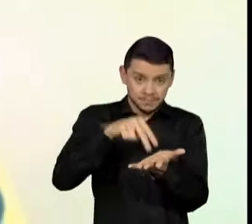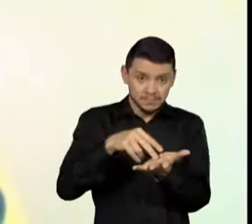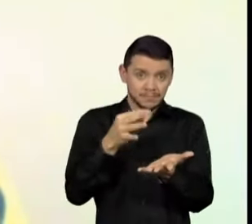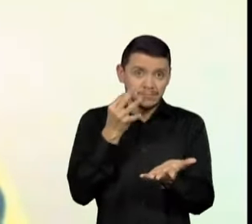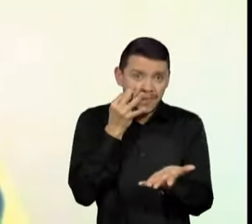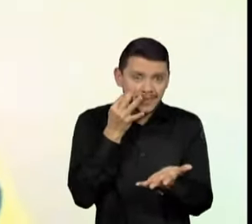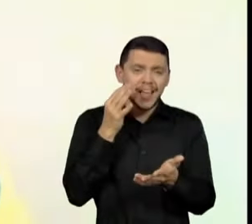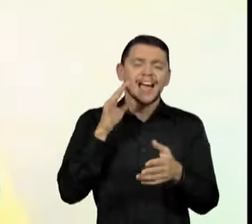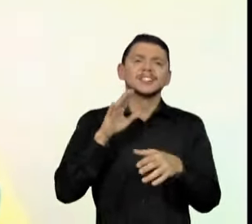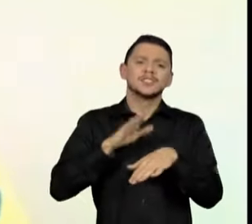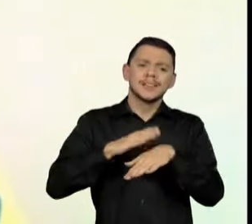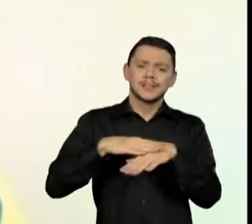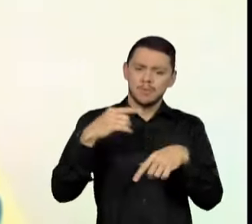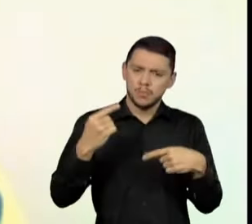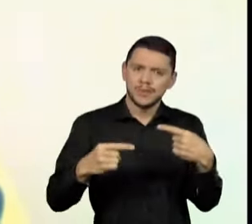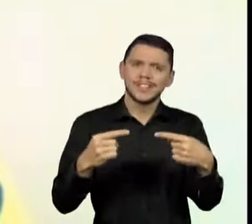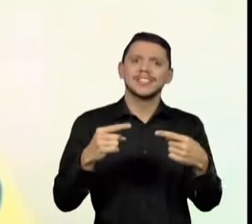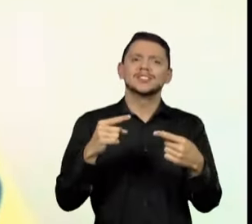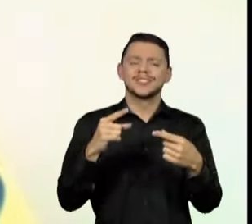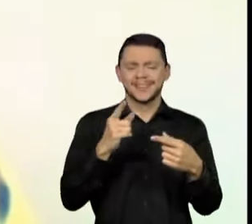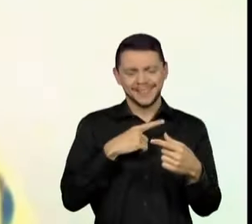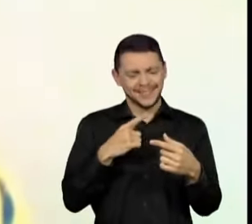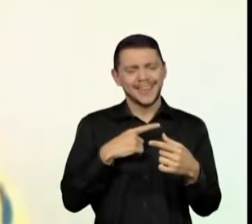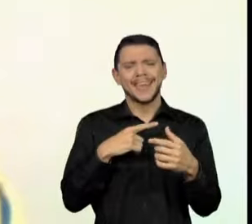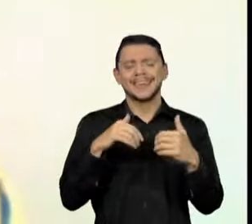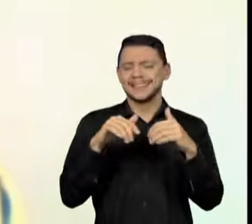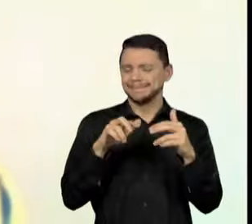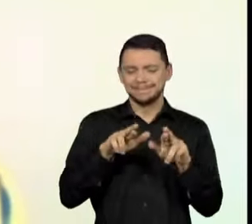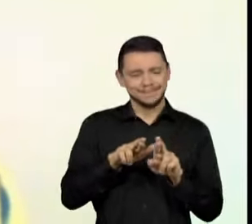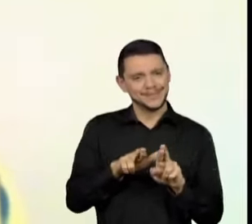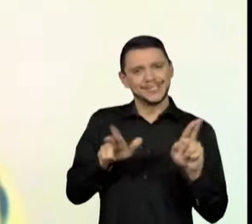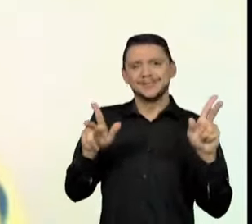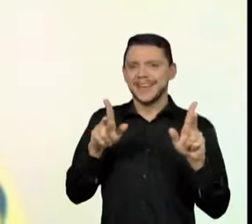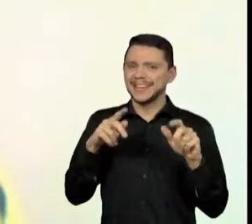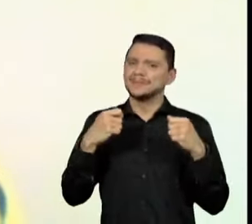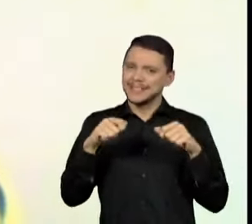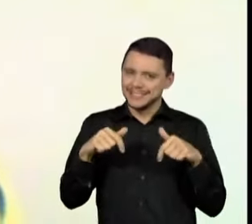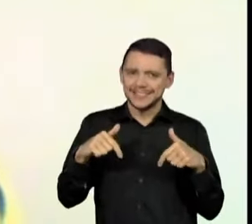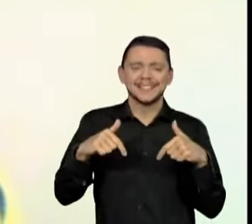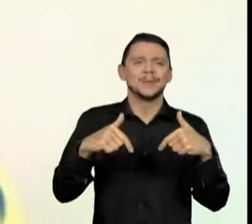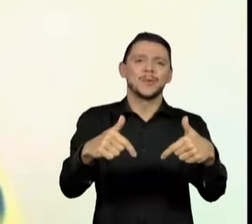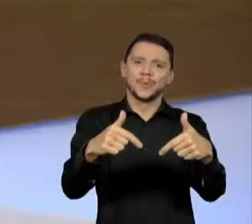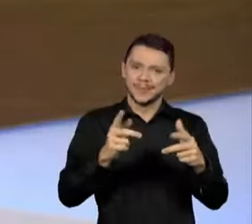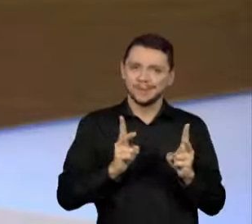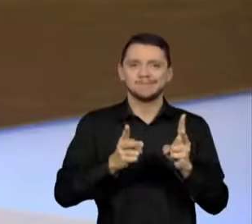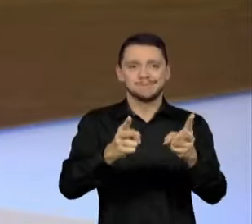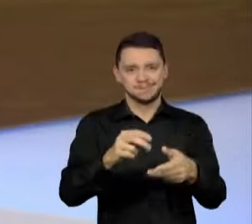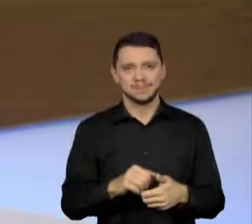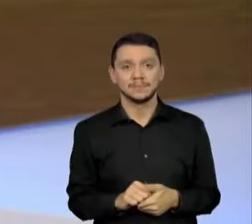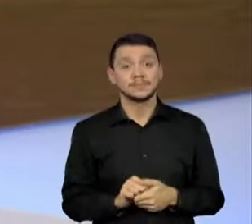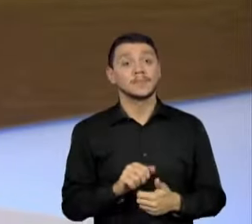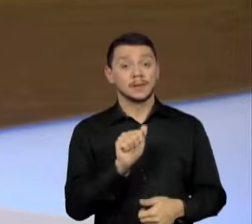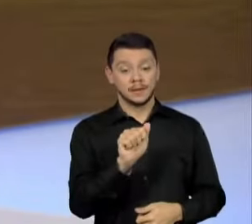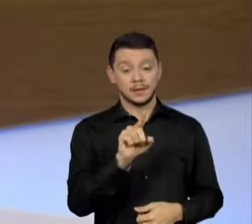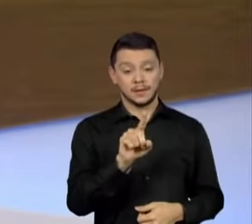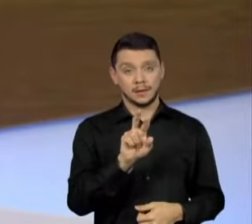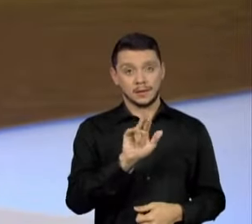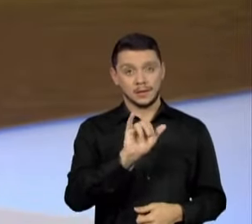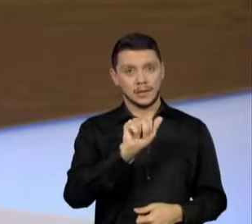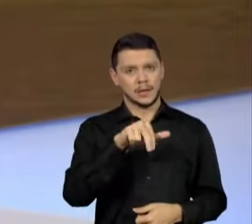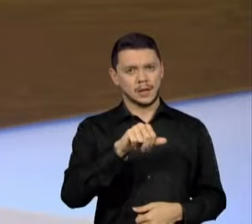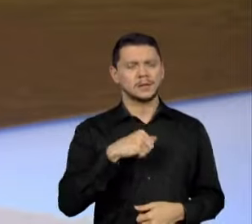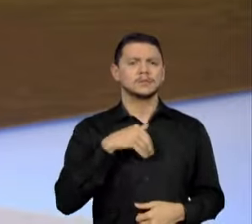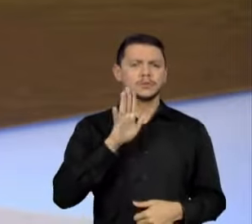política verídica, há um longo caminho a percorrer. Adriana? Eu tive a oportunidade de entrevistá-la